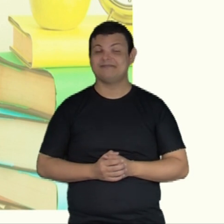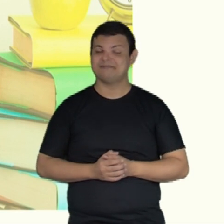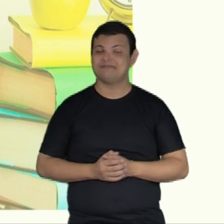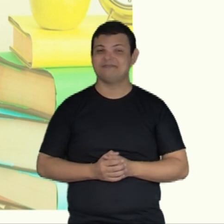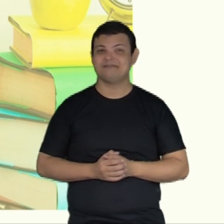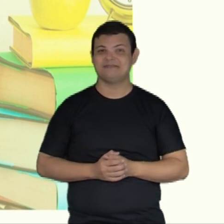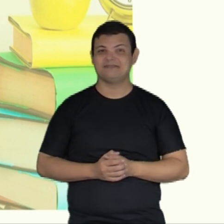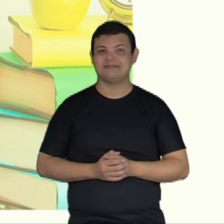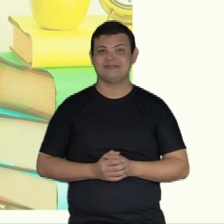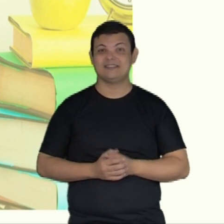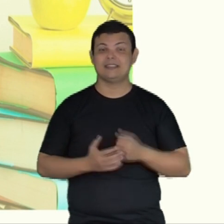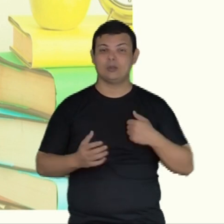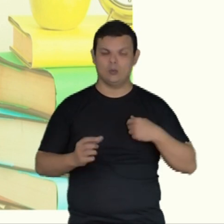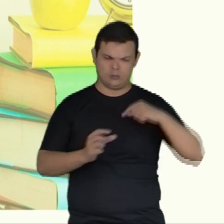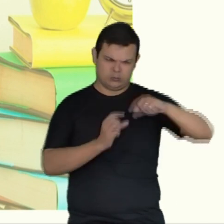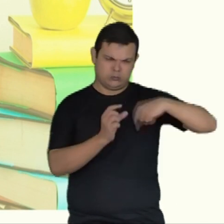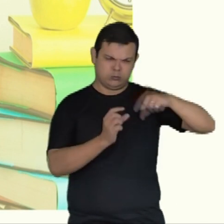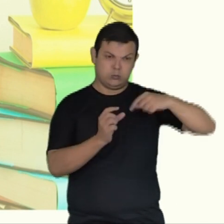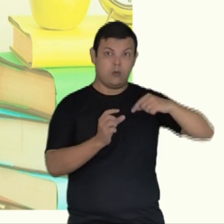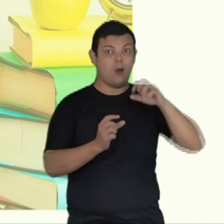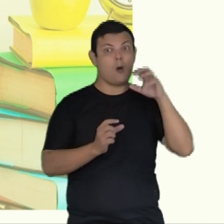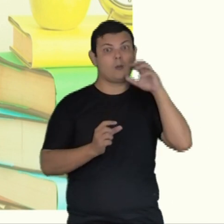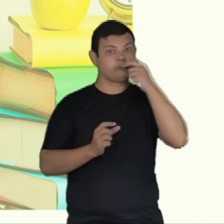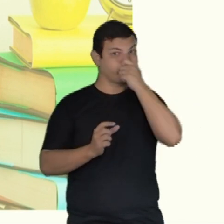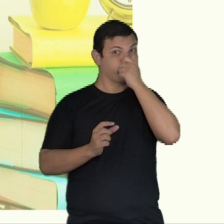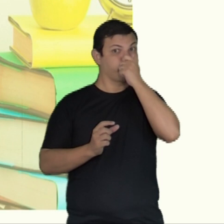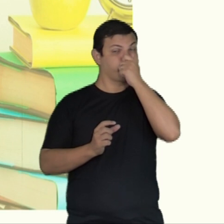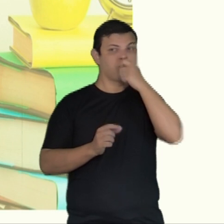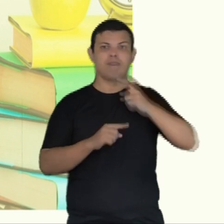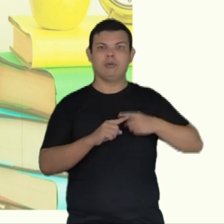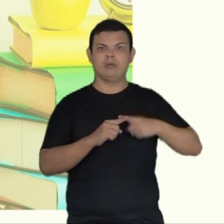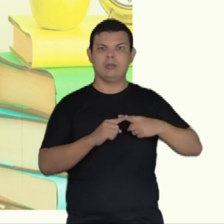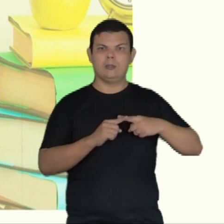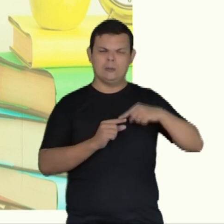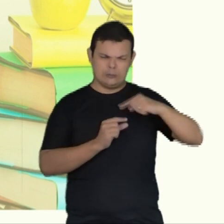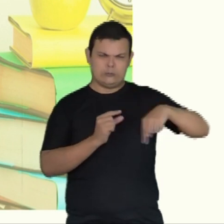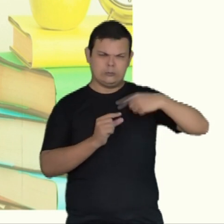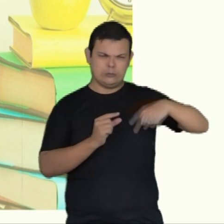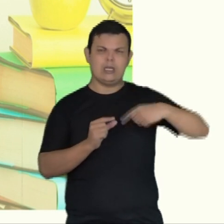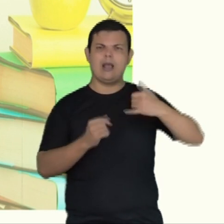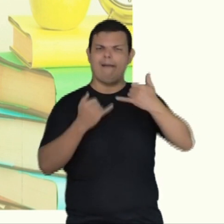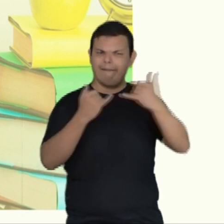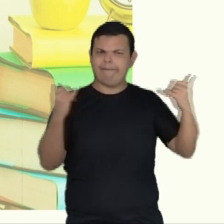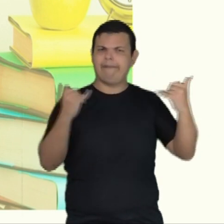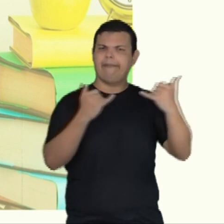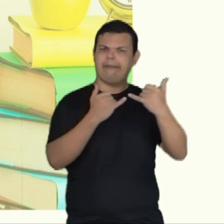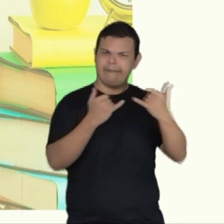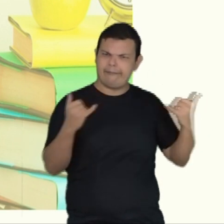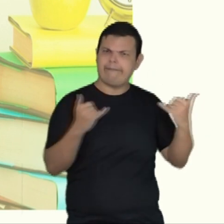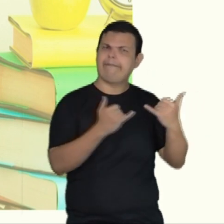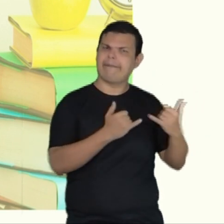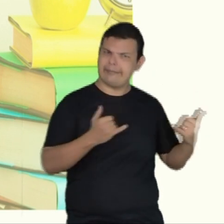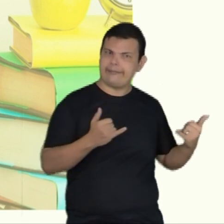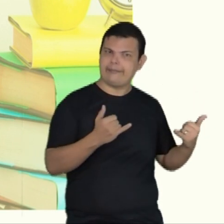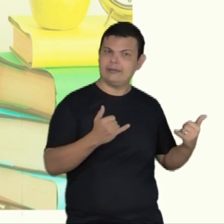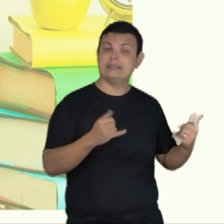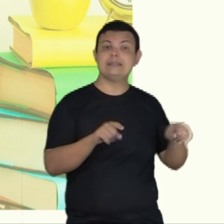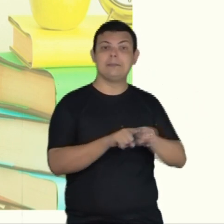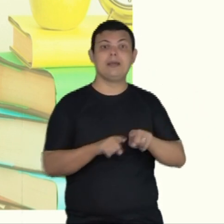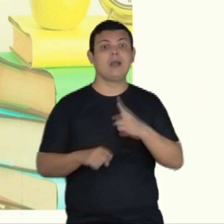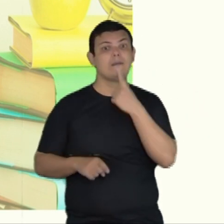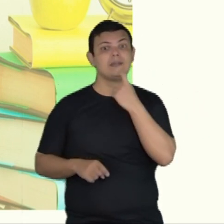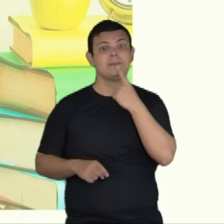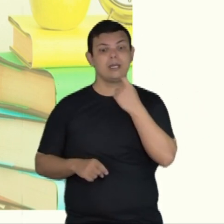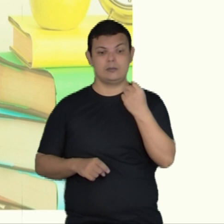Pronto, olha só, o carretel está cheio pelo fato de os versos repetirem a palavra linha e também pela cor vermelha